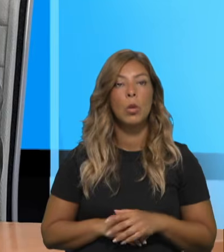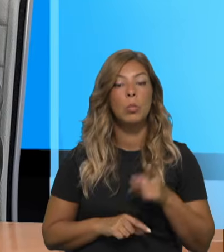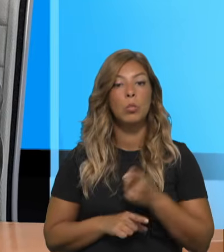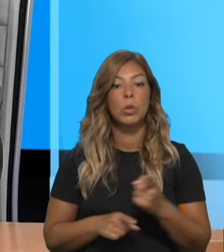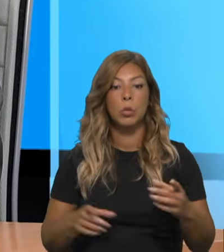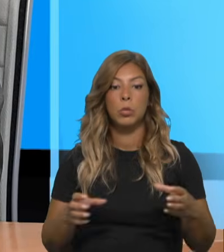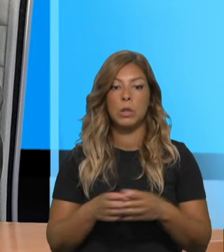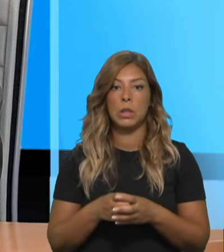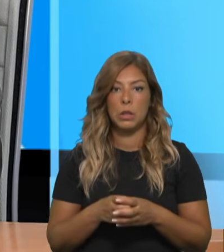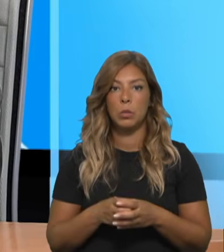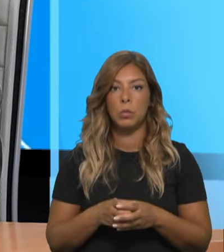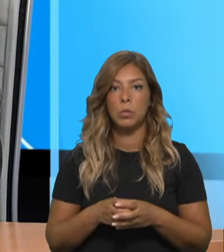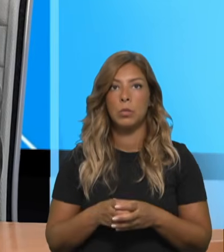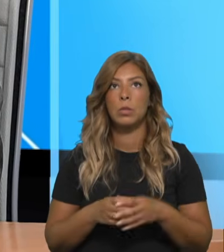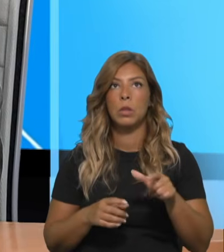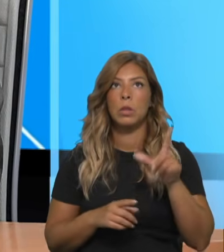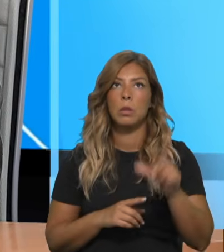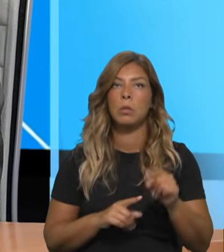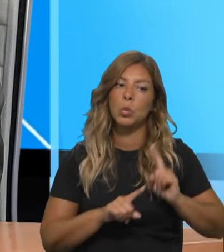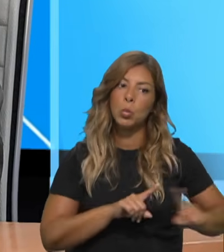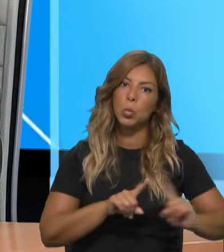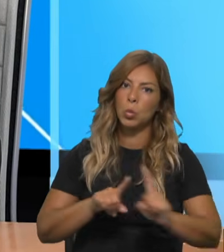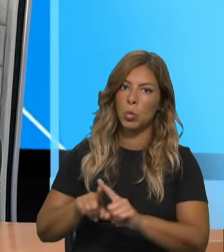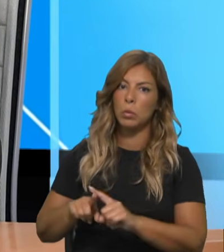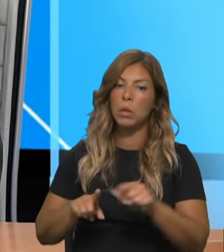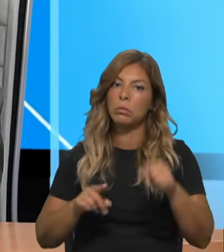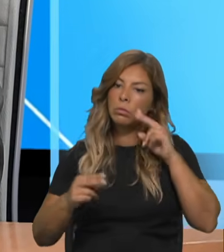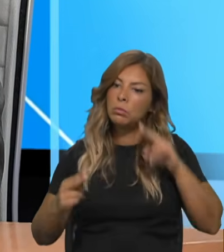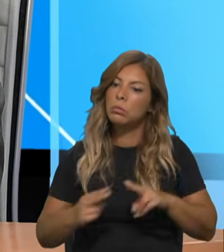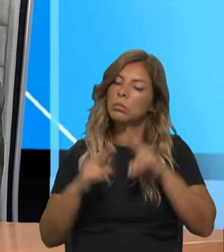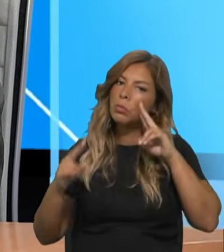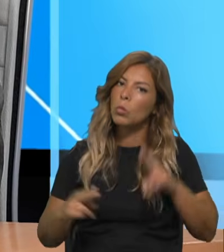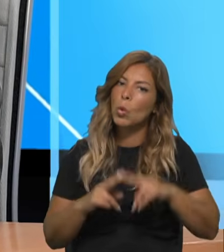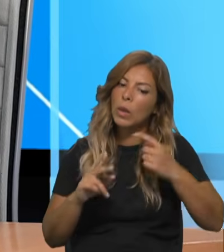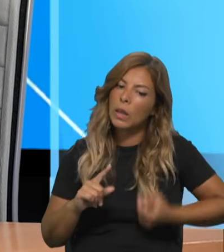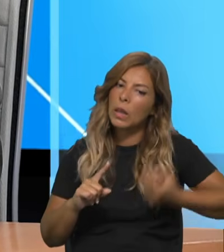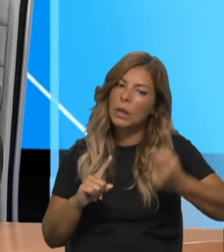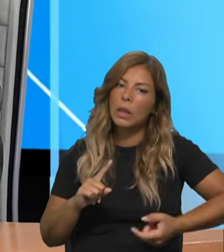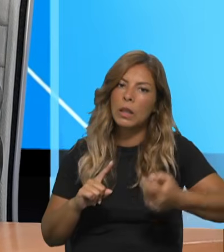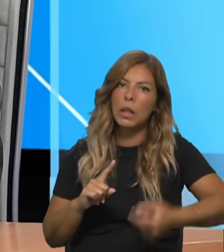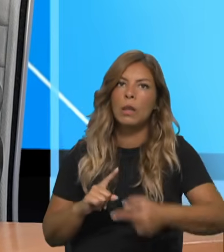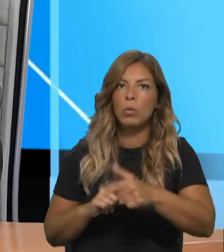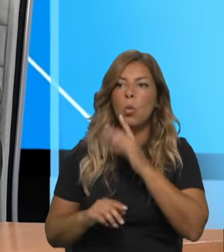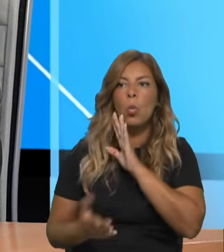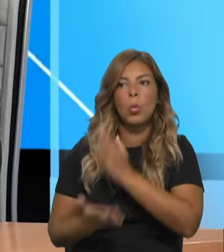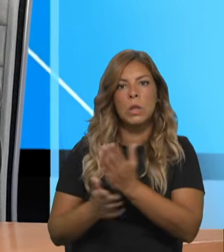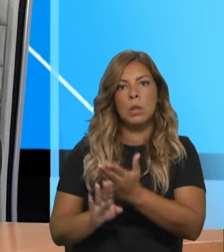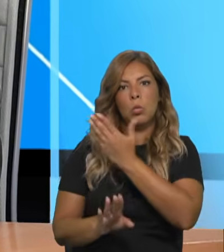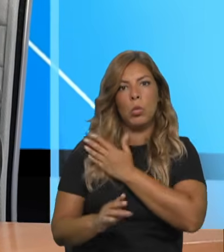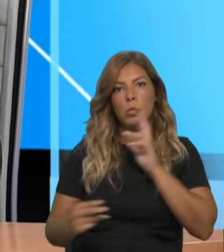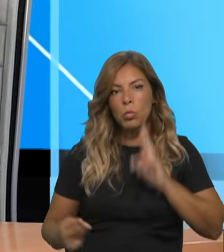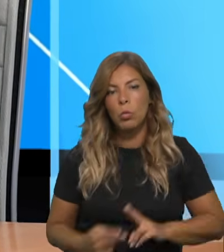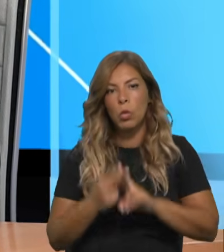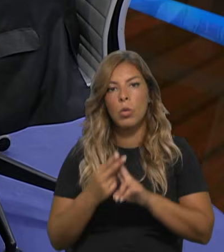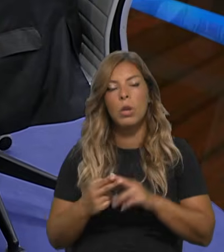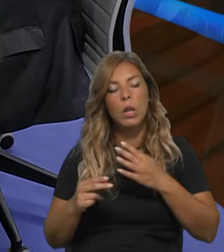dos Institutos Religiosos e as várias comissões diocesanas. E nós encontramos-nos regularmente, no nosso último encontro,